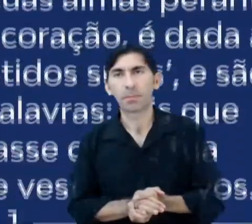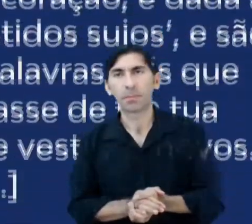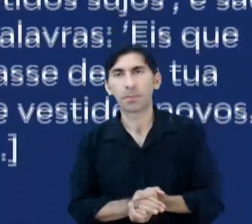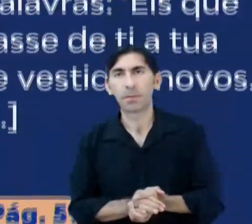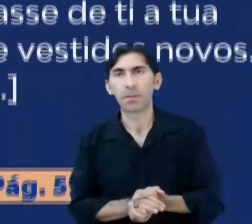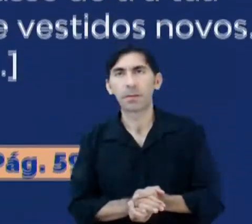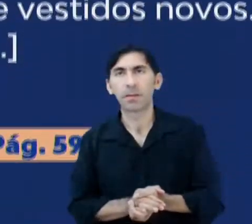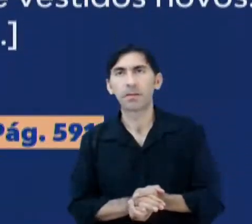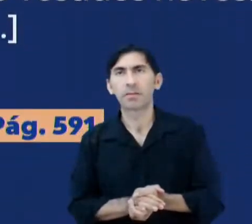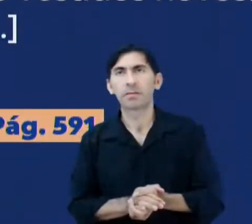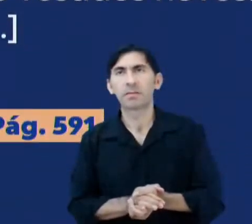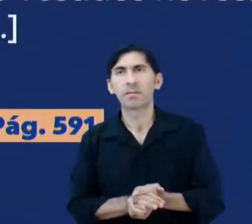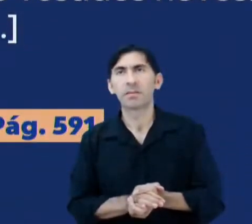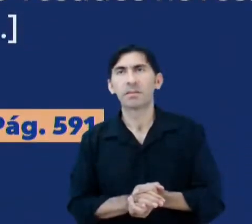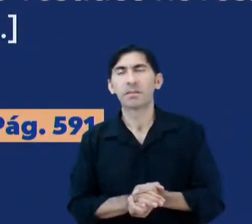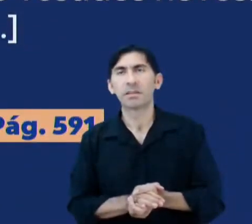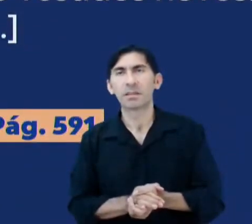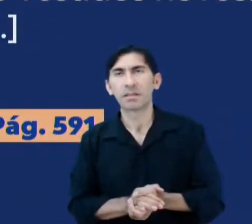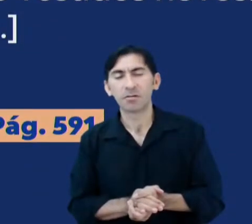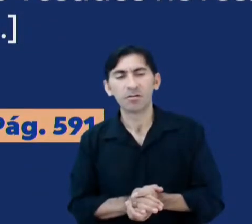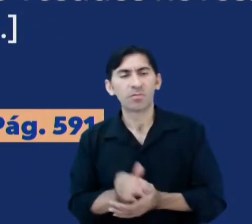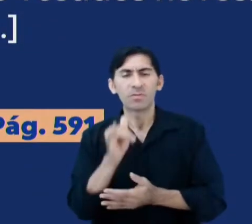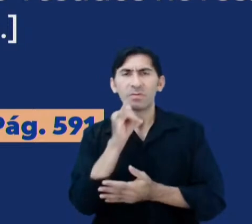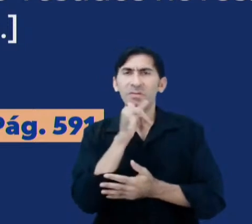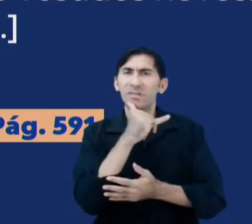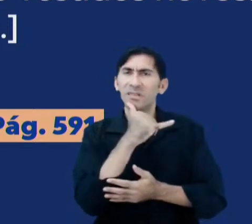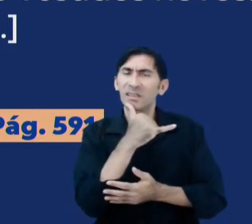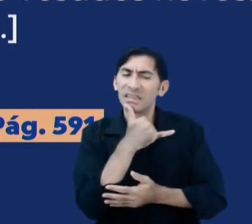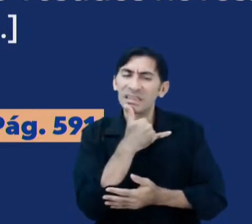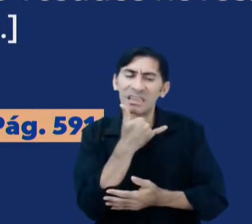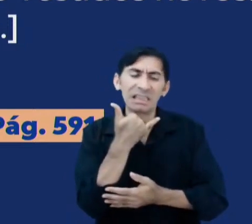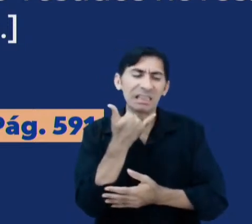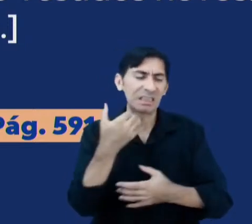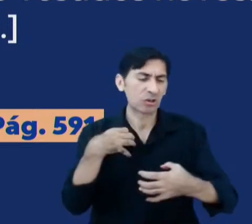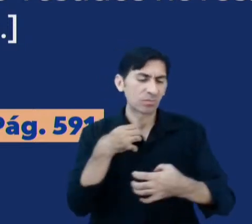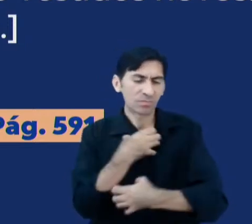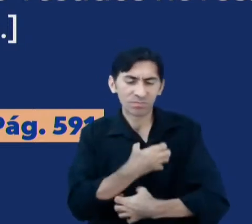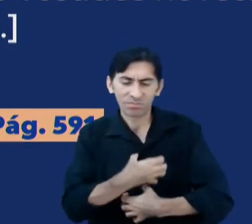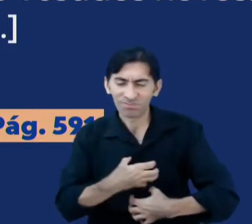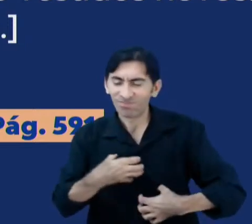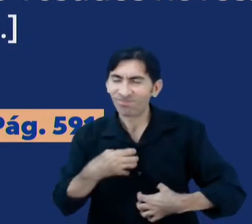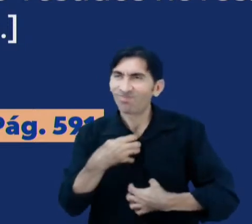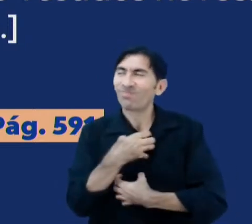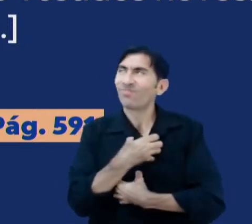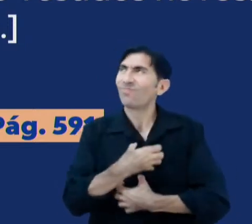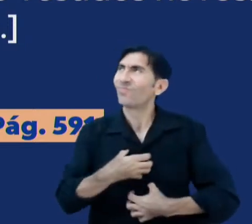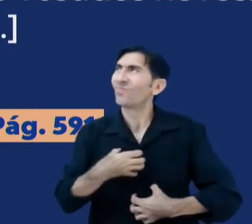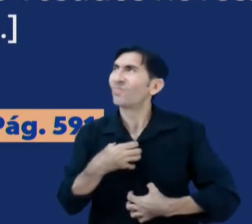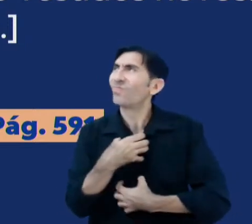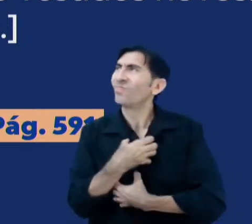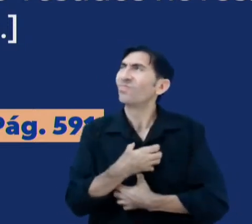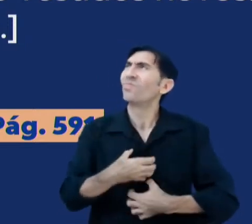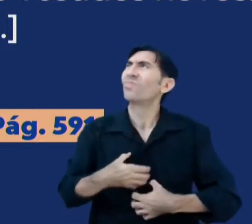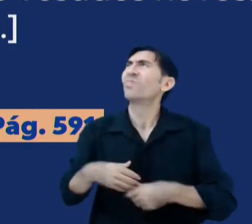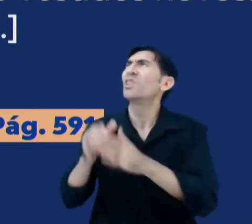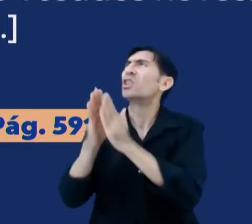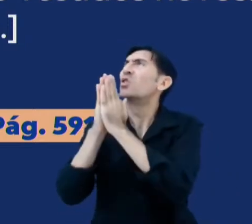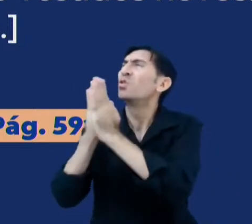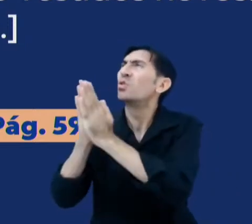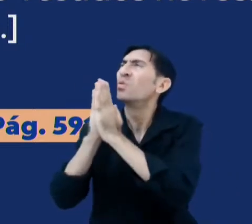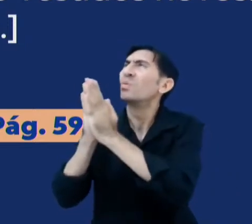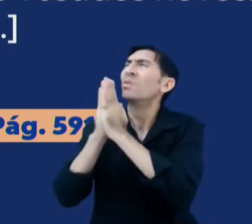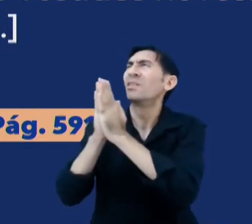Afligindo o povo de Deus suas almas perante ele, suplicando pureza de